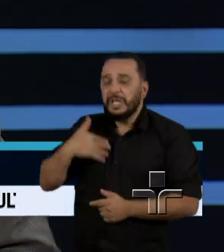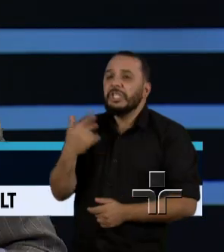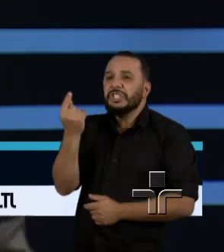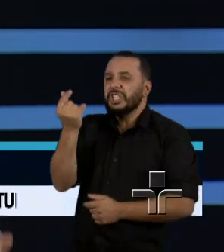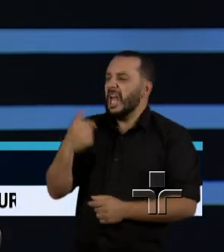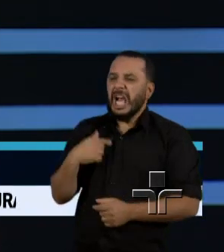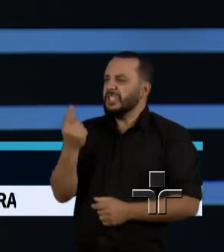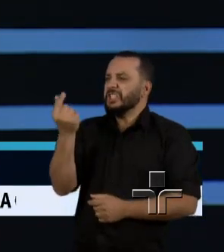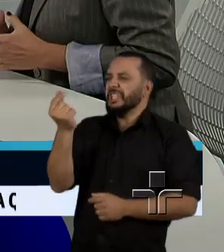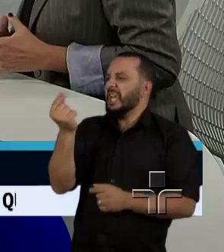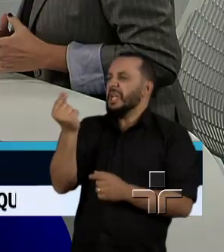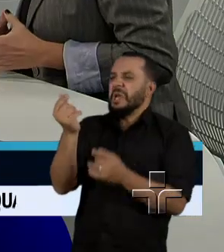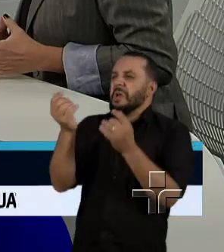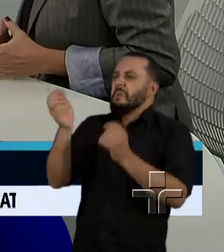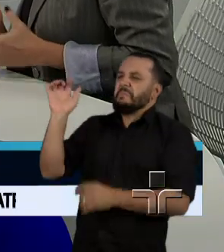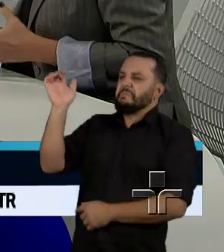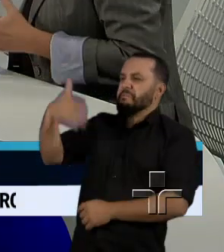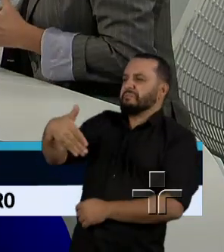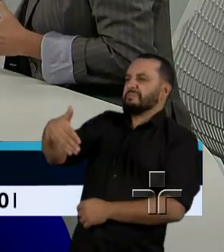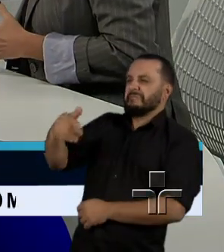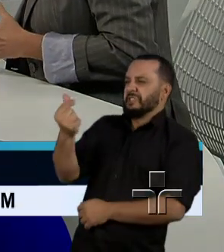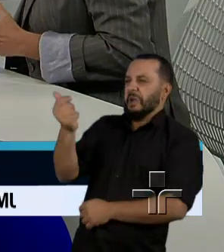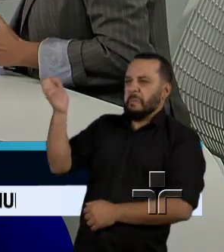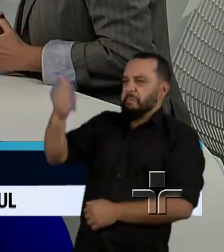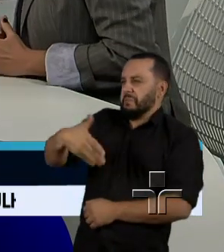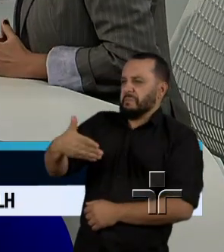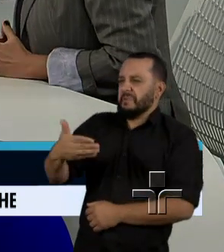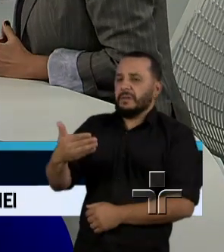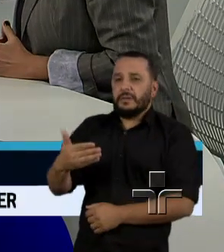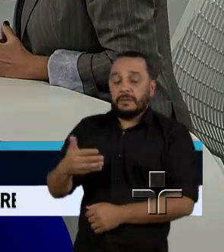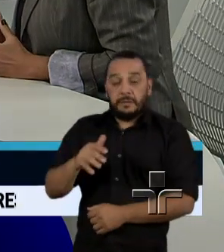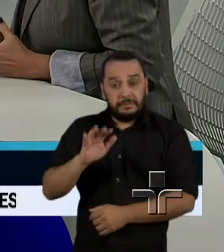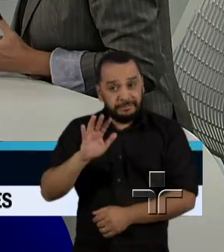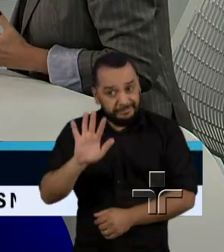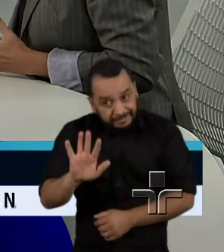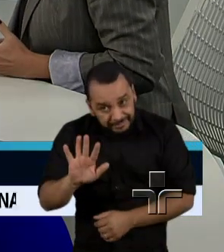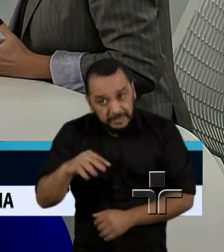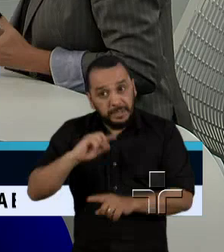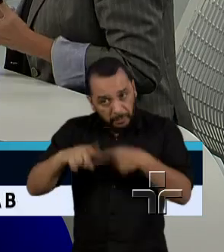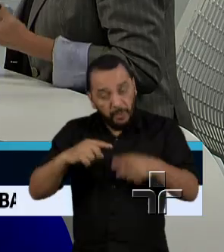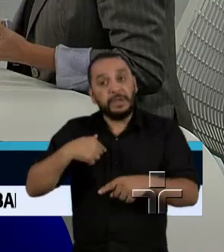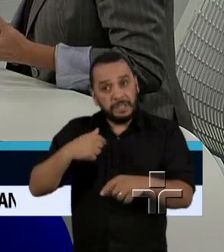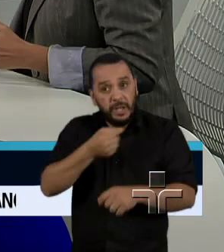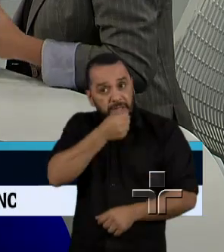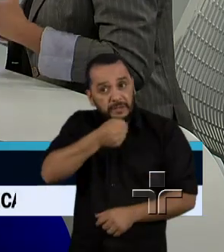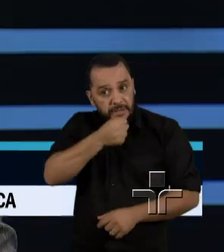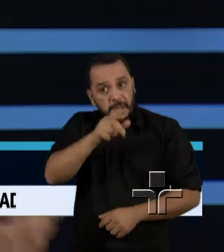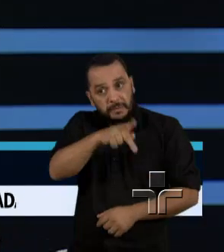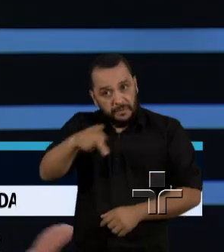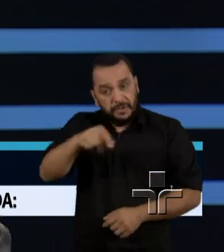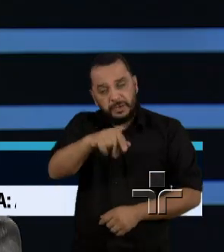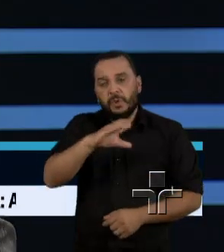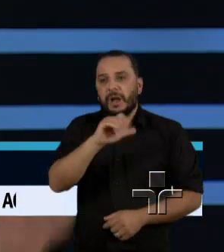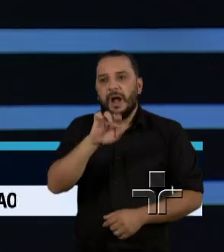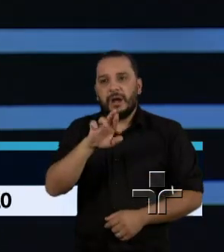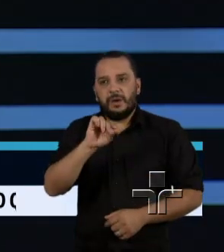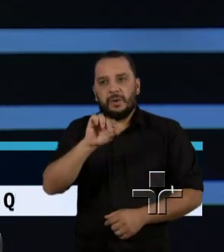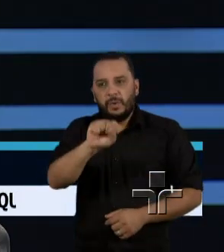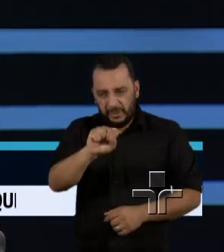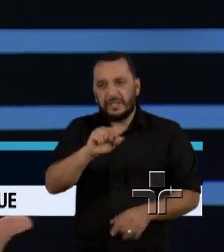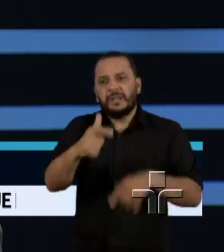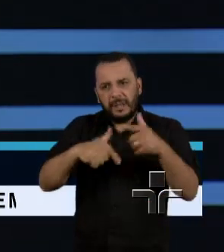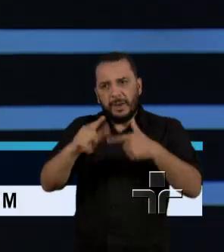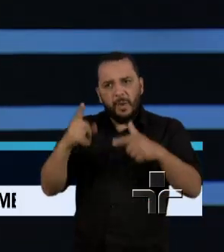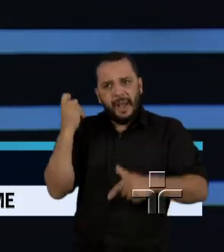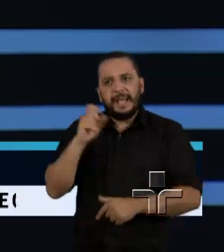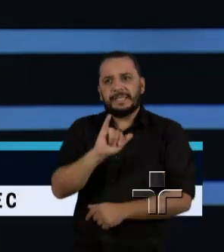é mixaria, não sei o quê, mas esse dinheiro... Depois eu entrevistei o professor Carlos Nobre, que foi do INPE, é um cientista muito